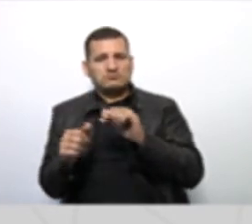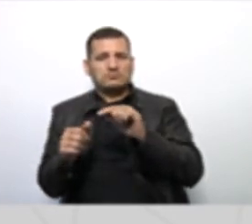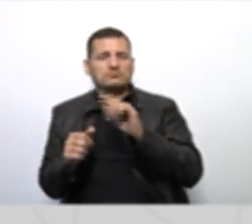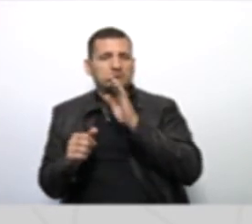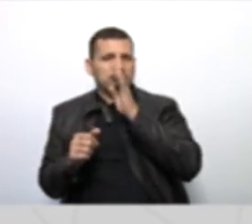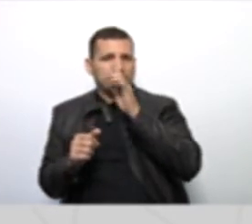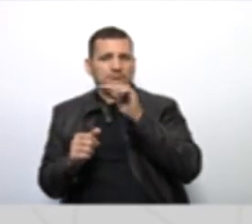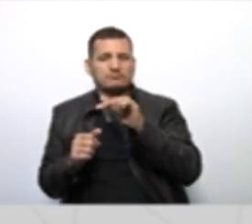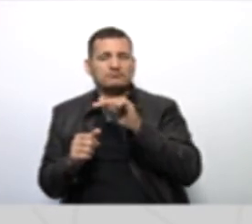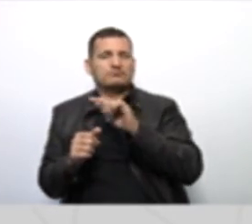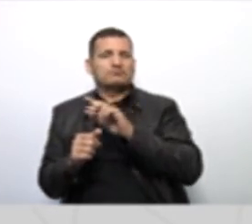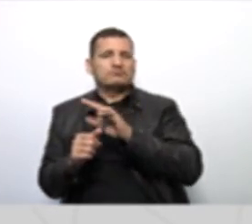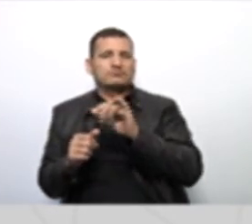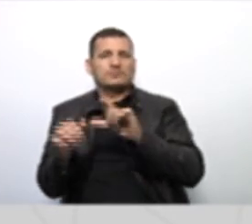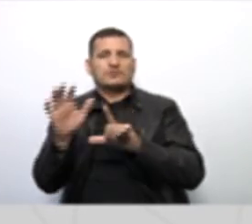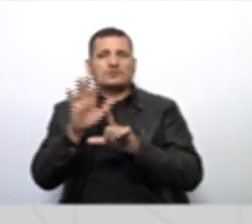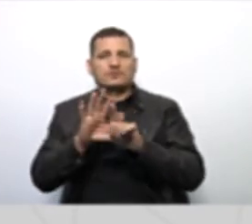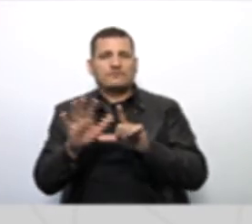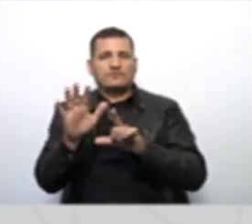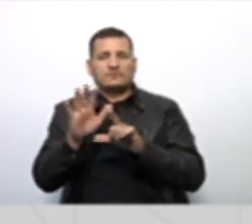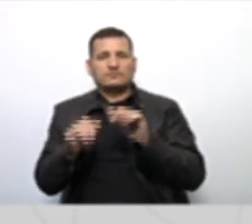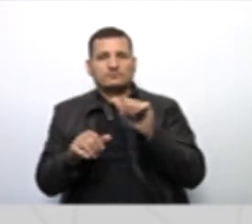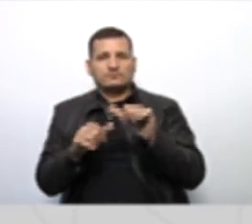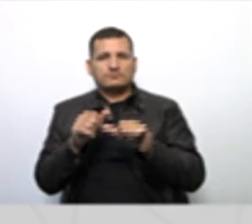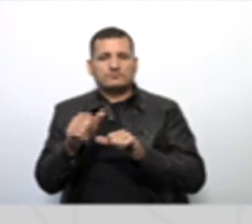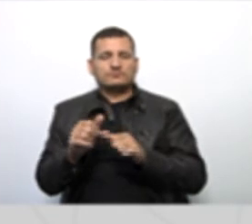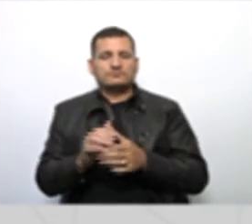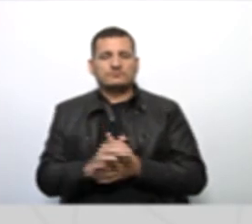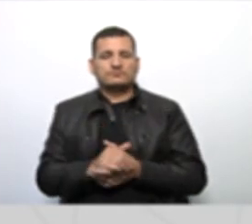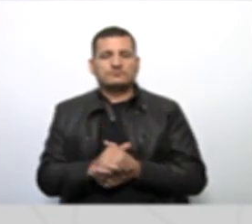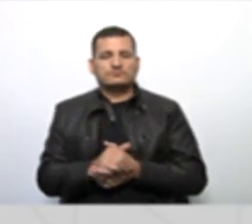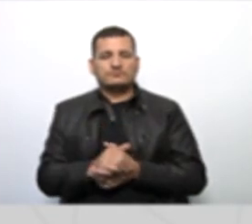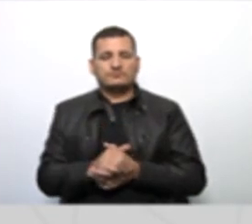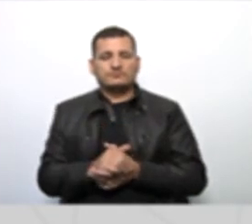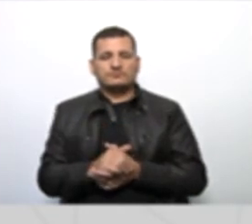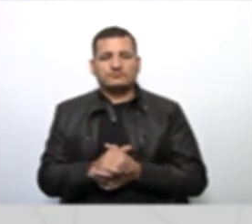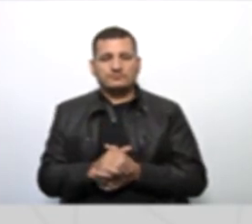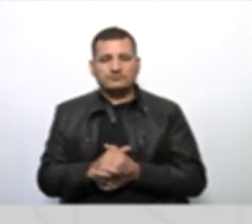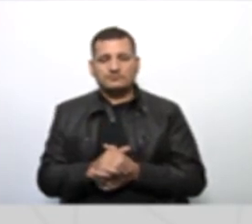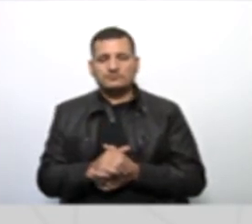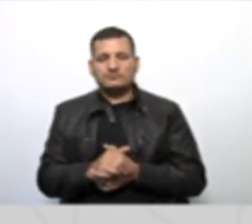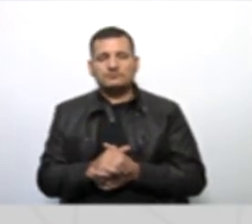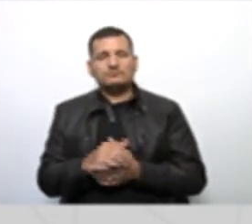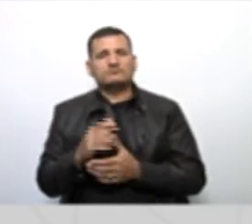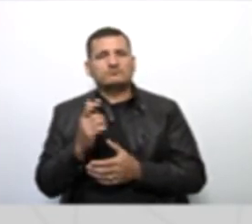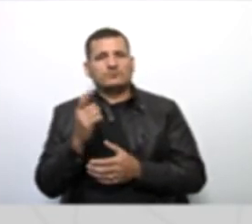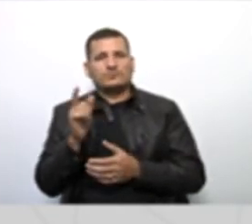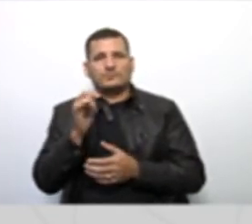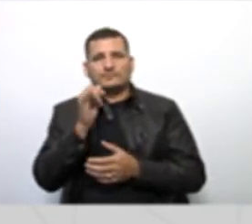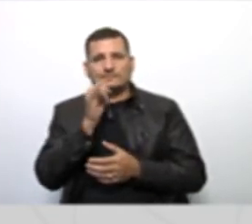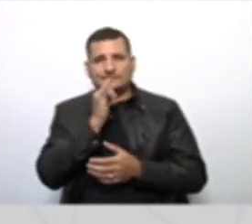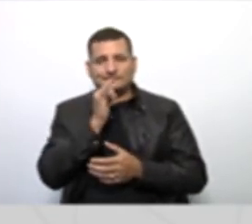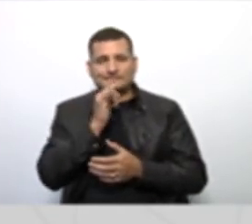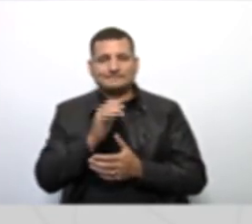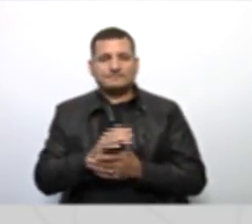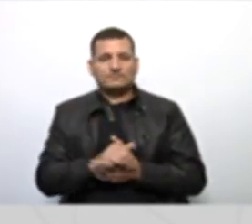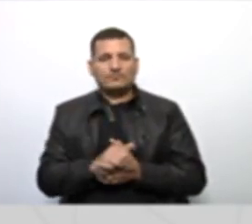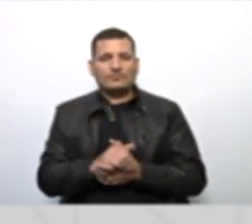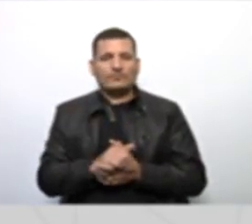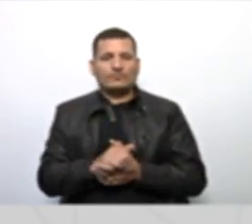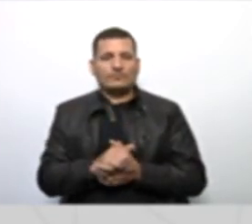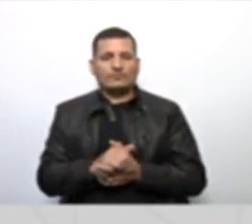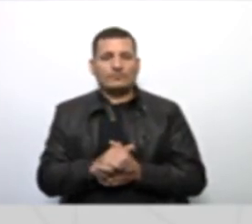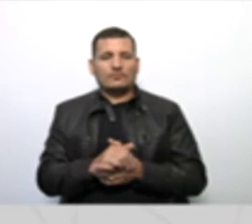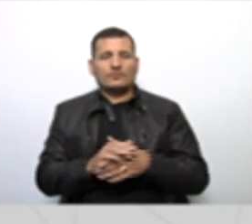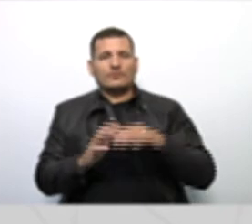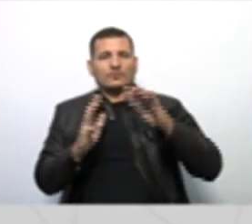automaticamente a interface gráfica é atualizada. Então, eu trouxe um outro exemplo aqui, ó. Por exemplo, todo